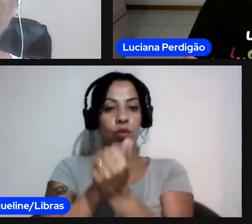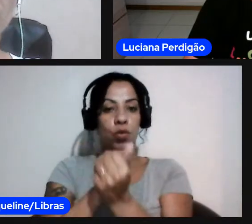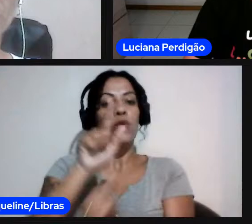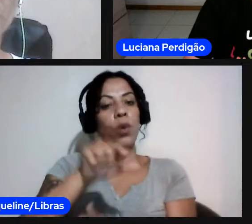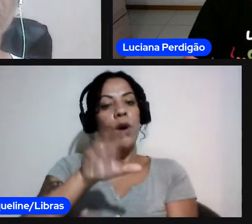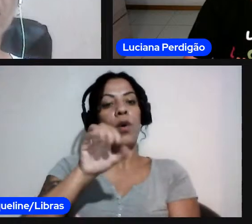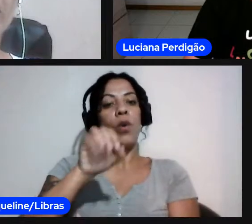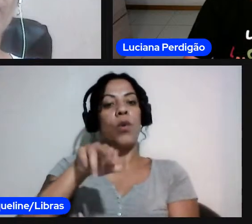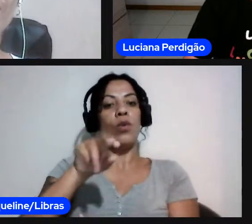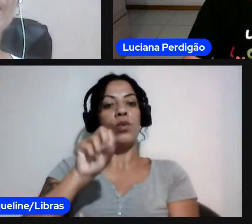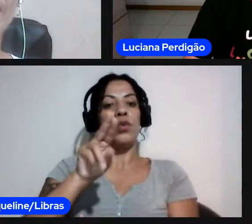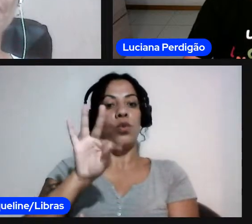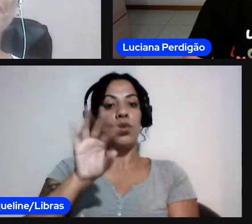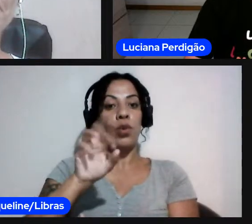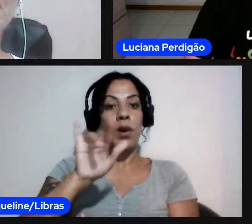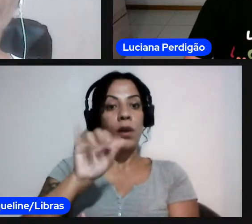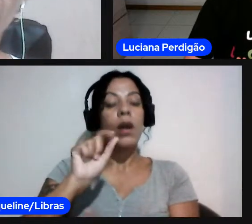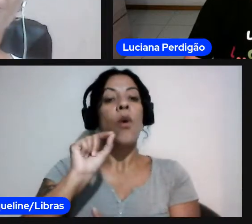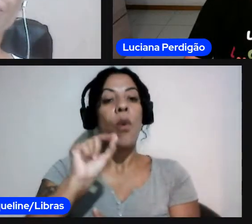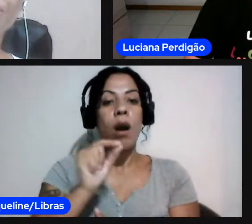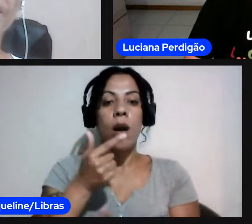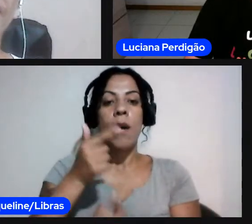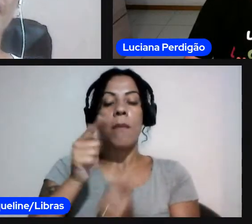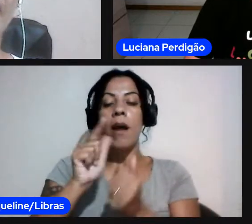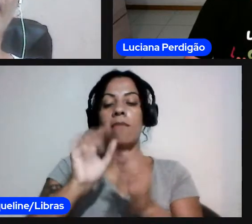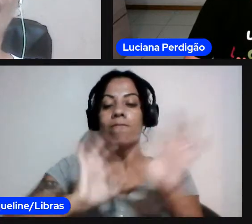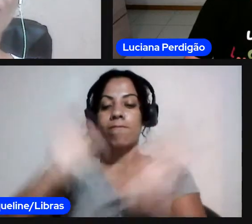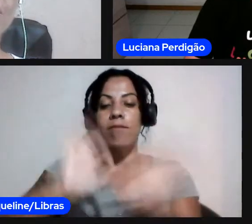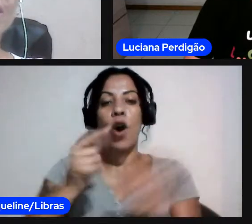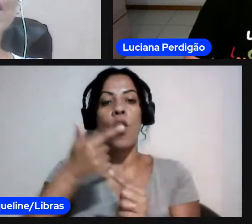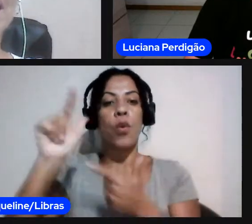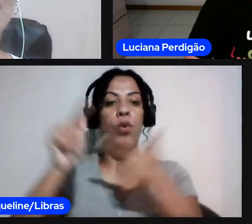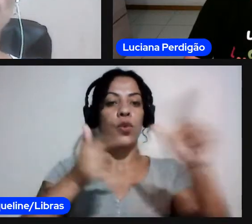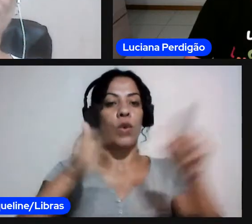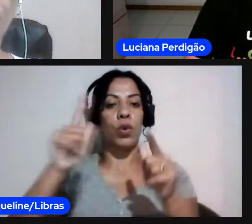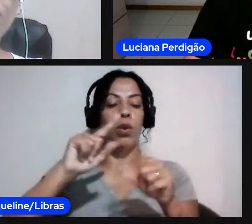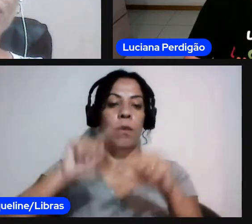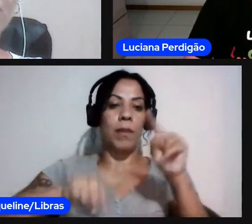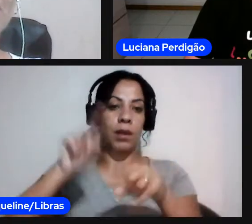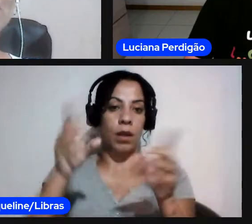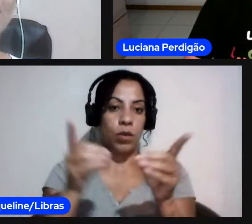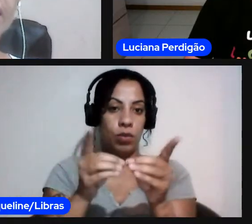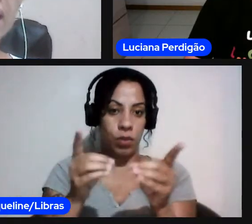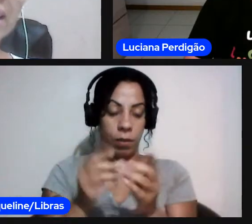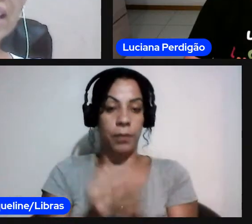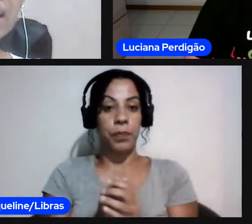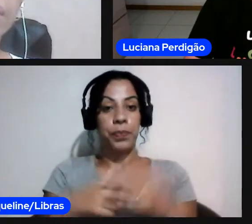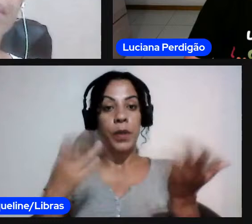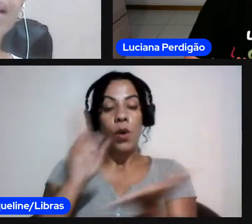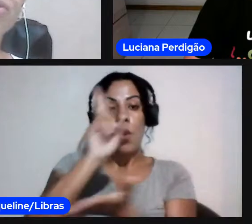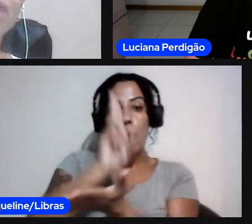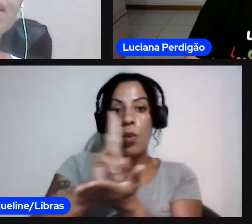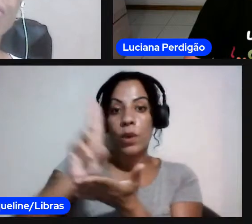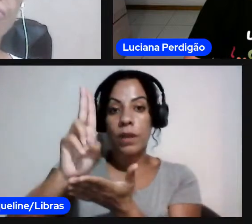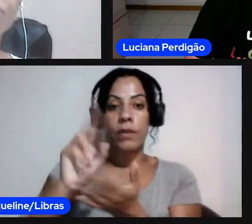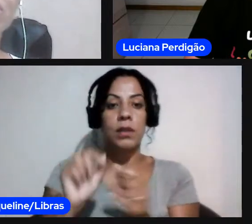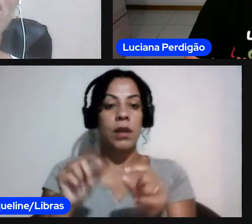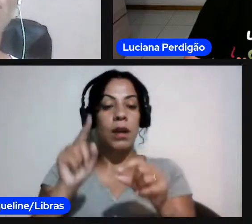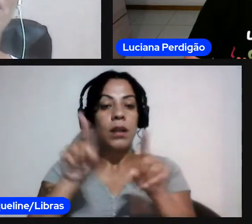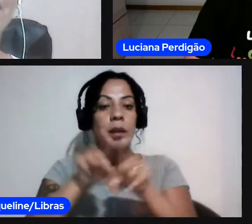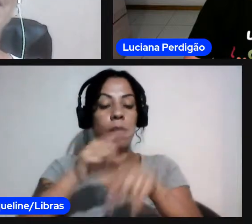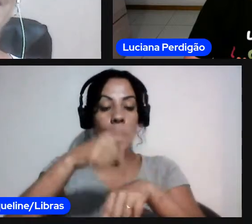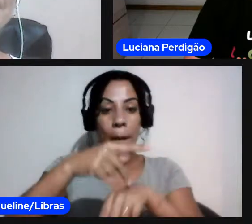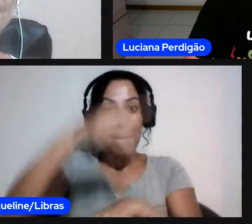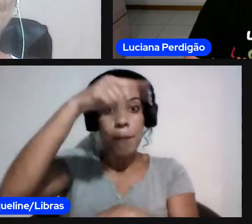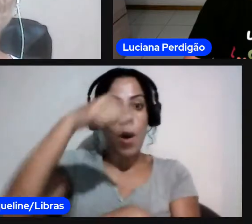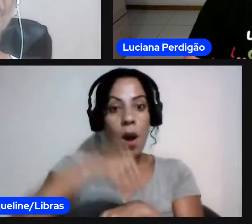materiais didáticos, né? Então, assim, e é isso, né? A universidade, a pós-graduação, ela tem exatamente essa